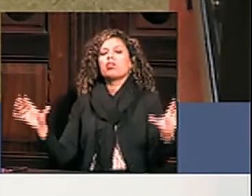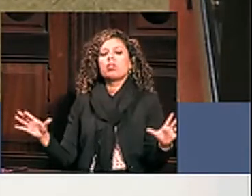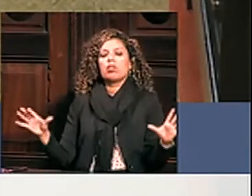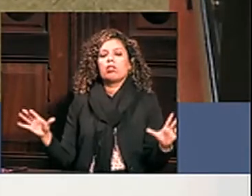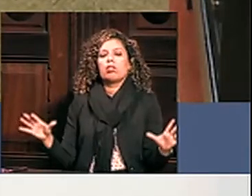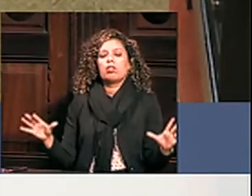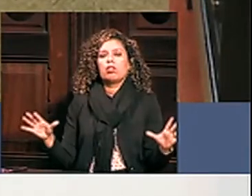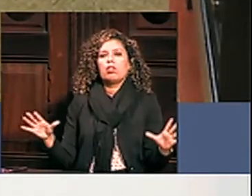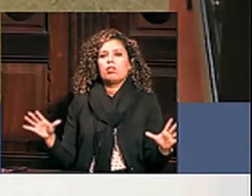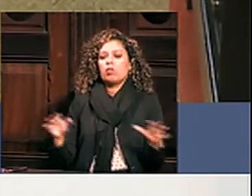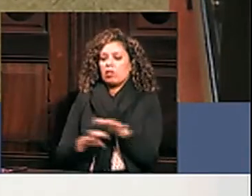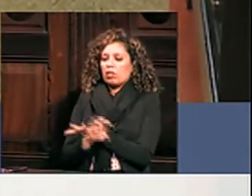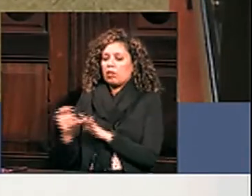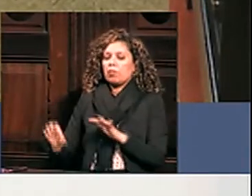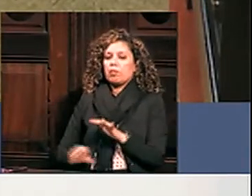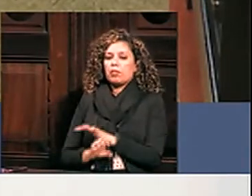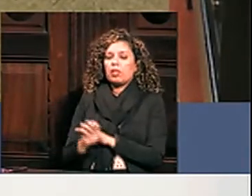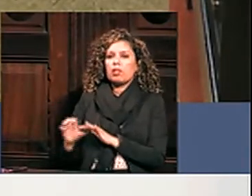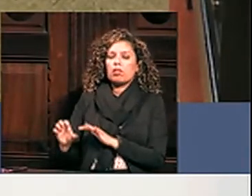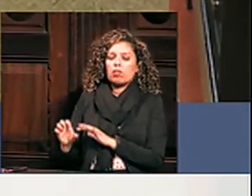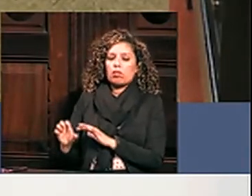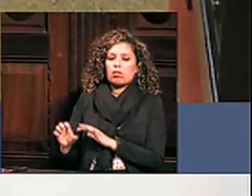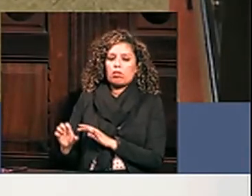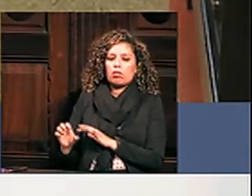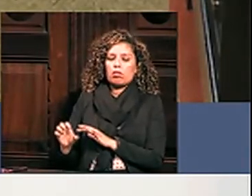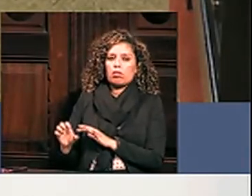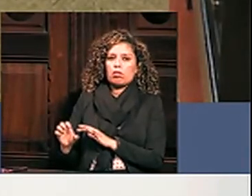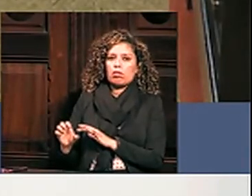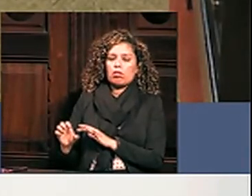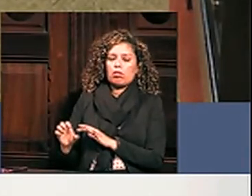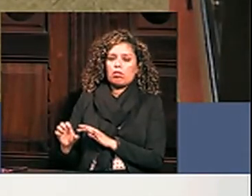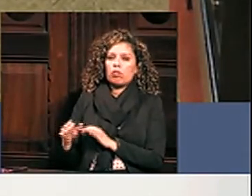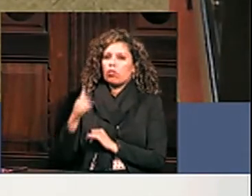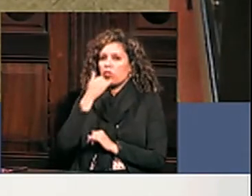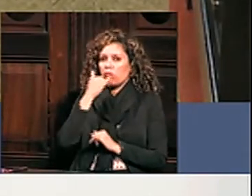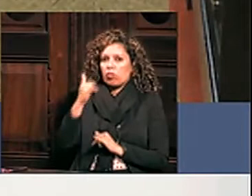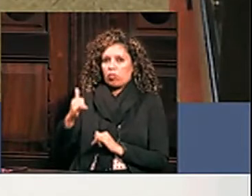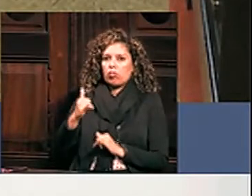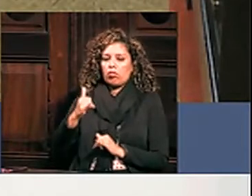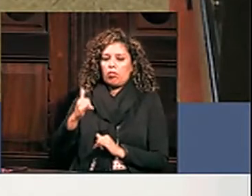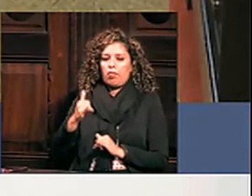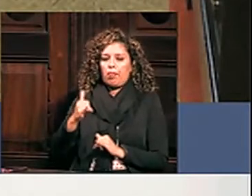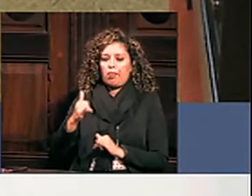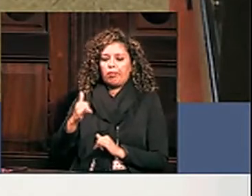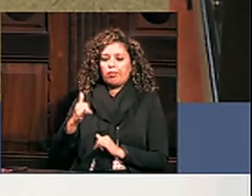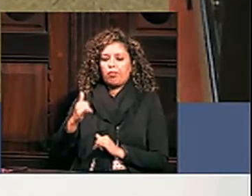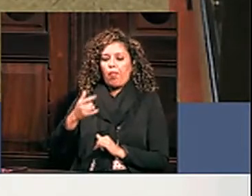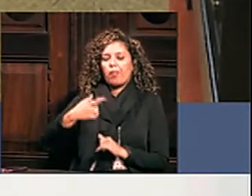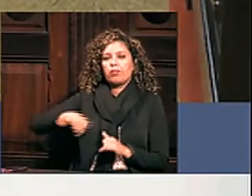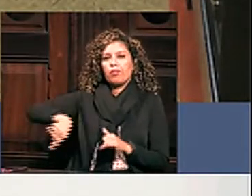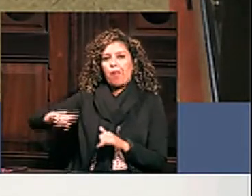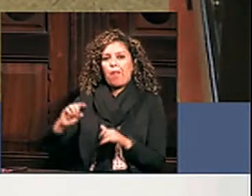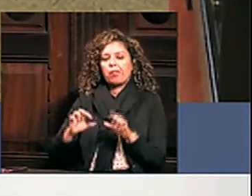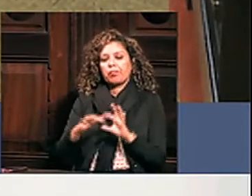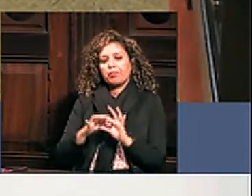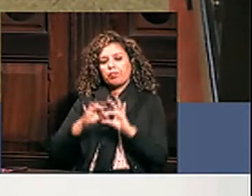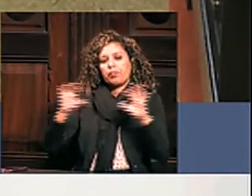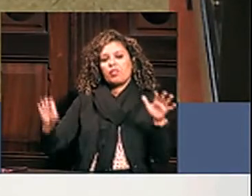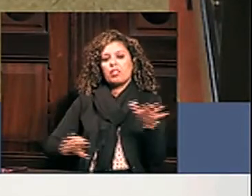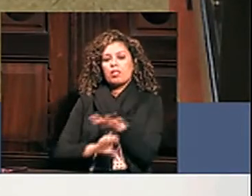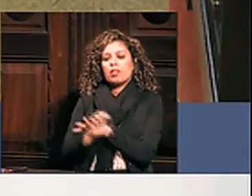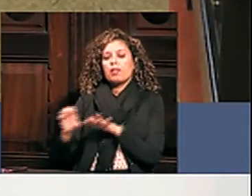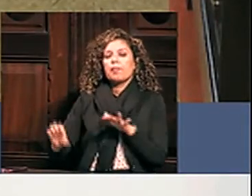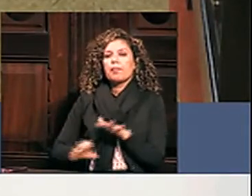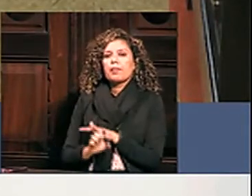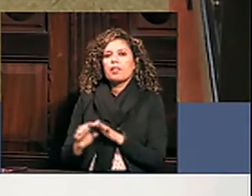na SEDAI, um liberalismo na Petrobras, sob o ponto